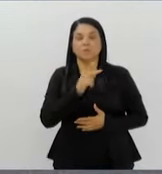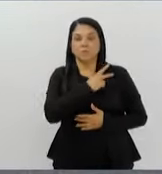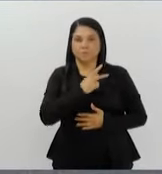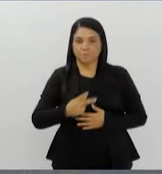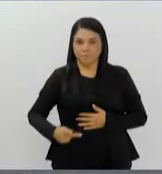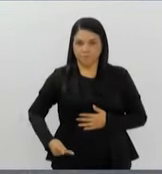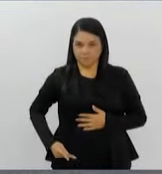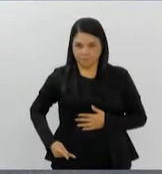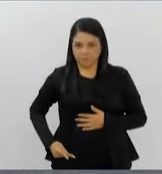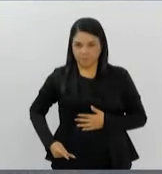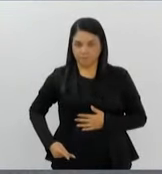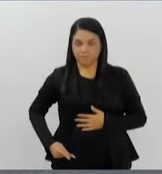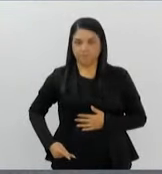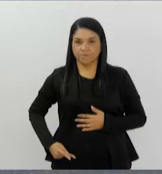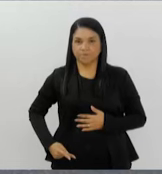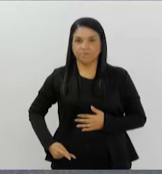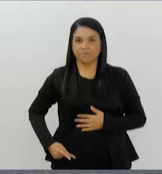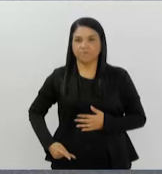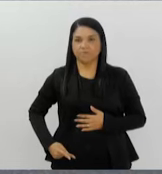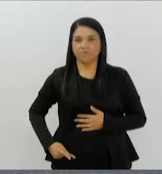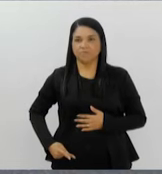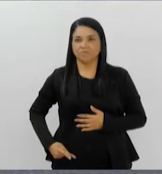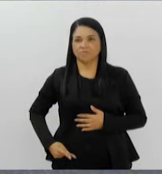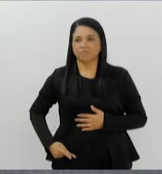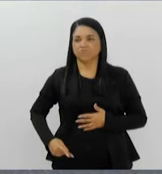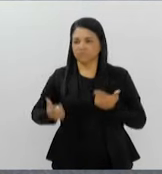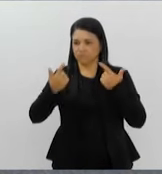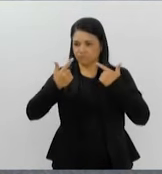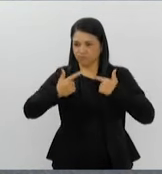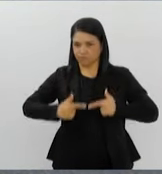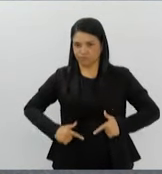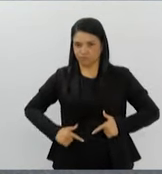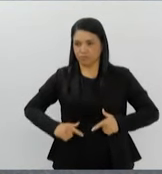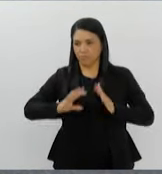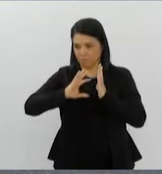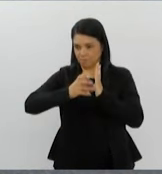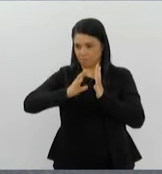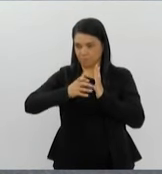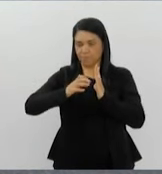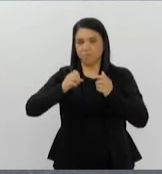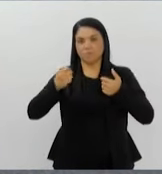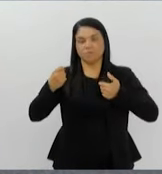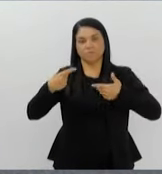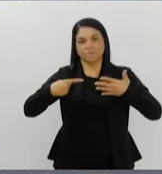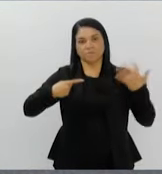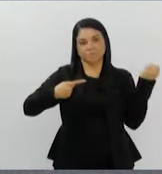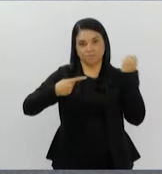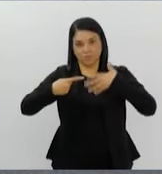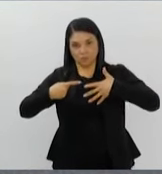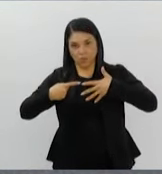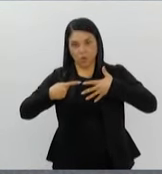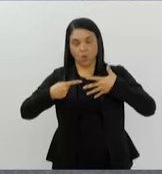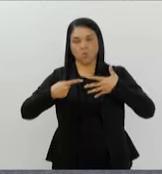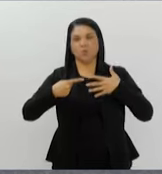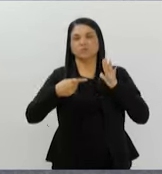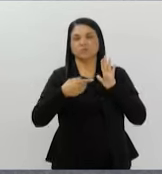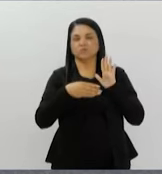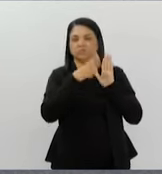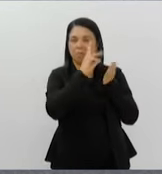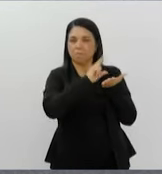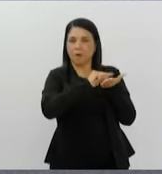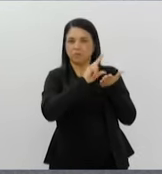primeiramente, declarar a abstenção do PSOL no projeto de resolução anterior da pauta, o sétimo.